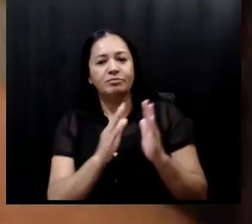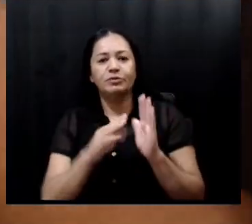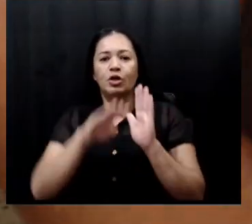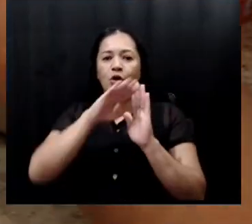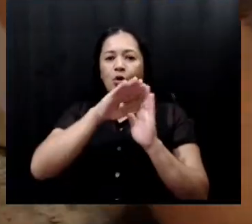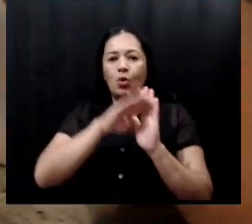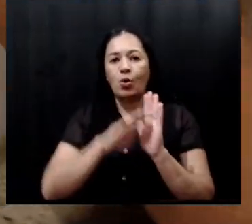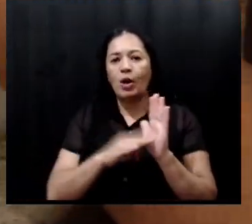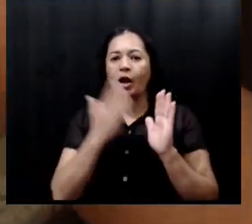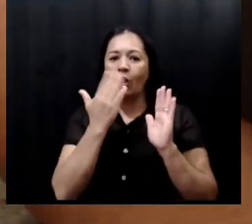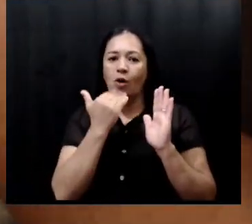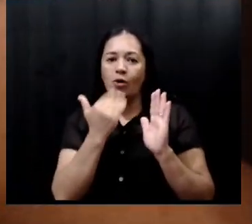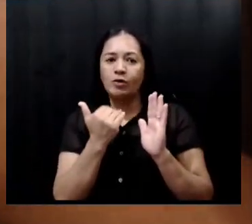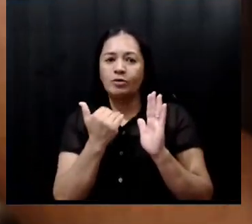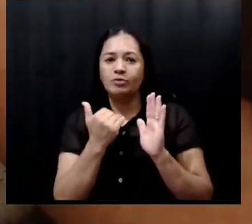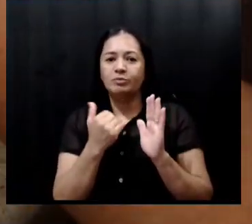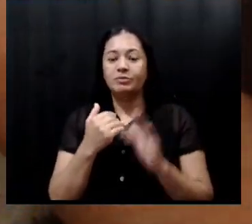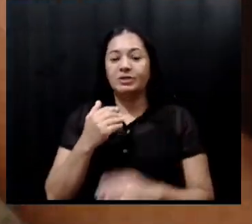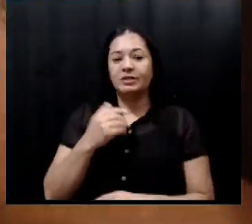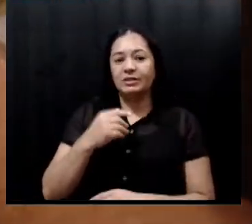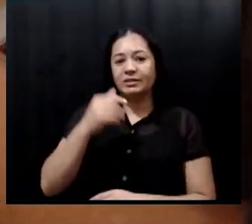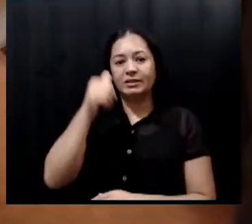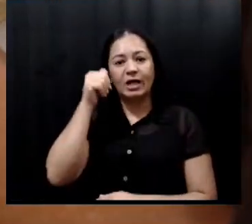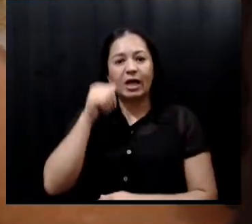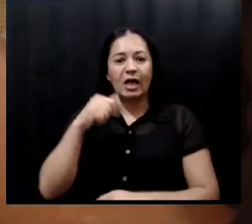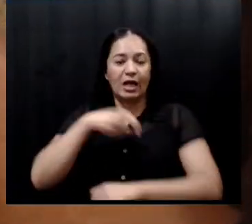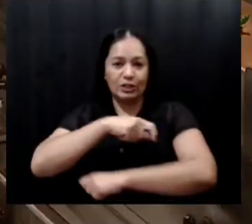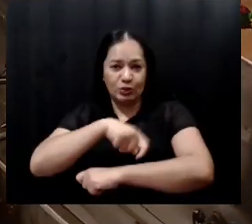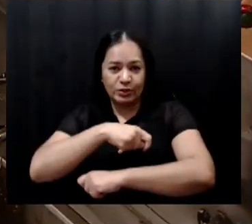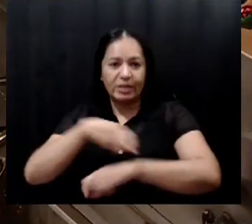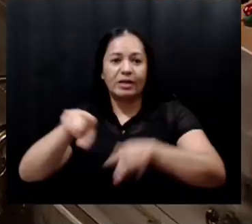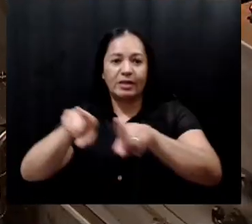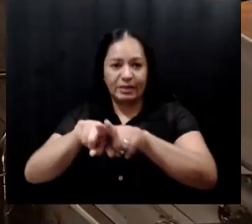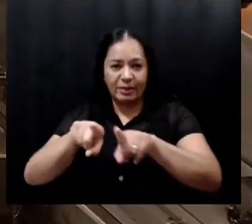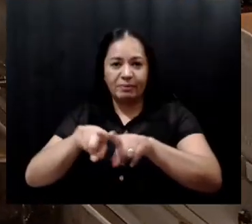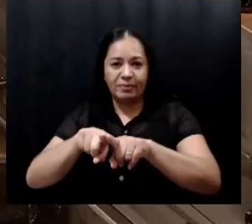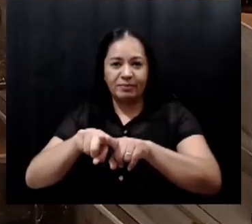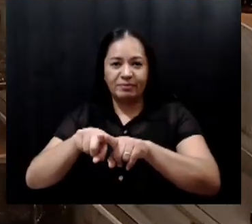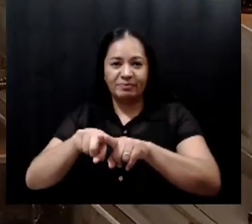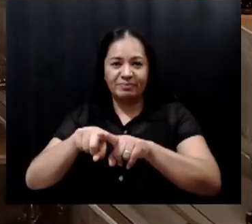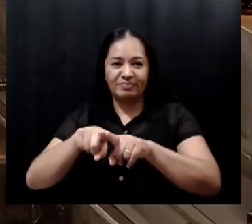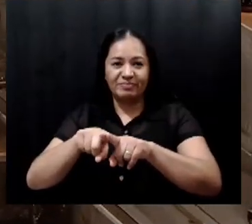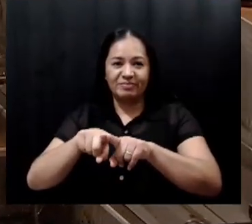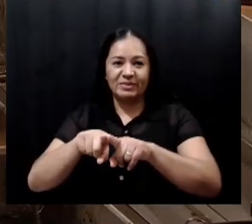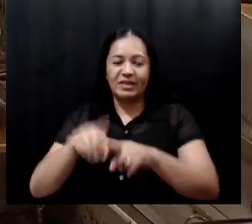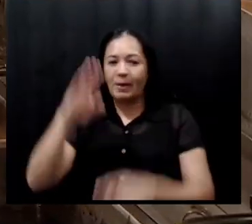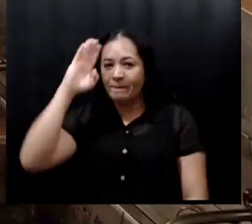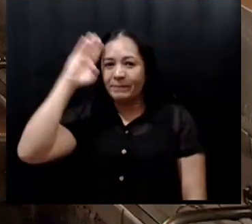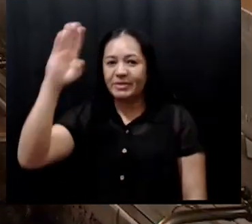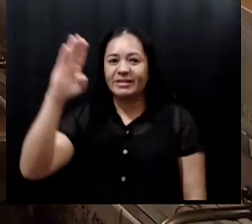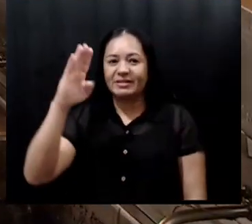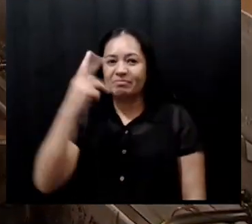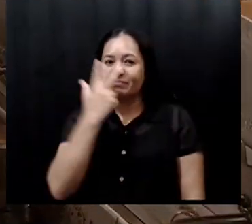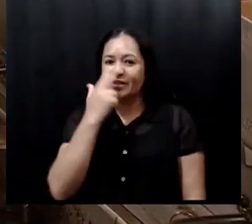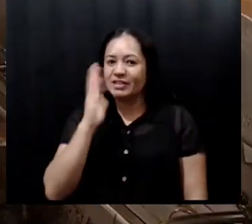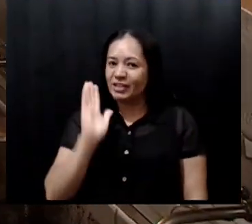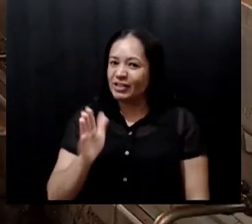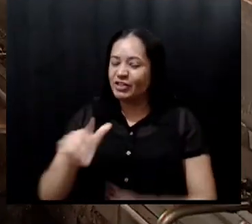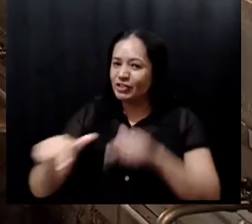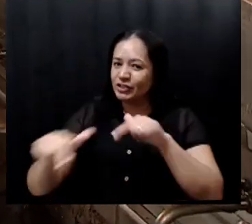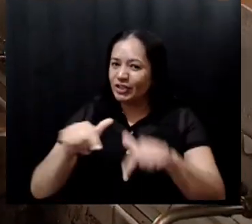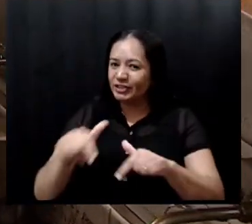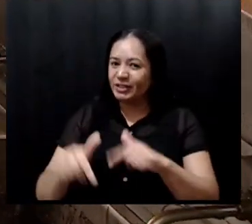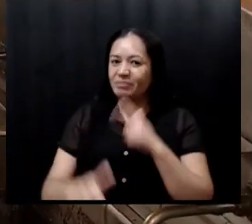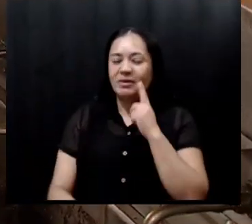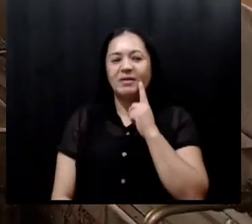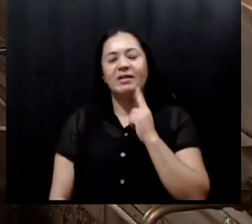cozinheiras também, que é a G e a Rose, que são peça-chave do nosso coração, né? Parece que elas já trabalhavam aqui antes. Que história é essa